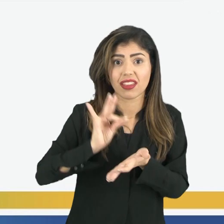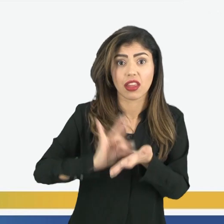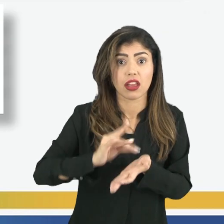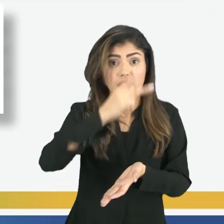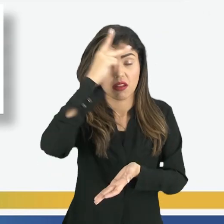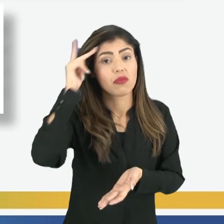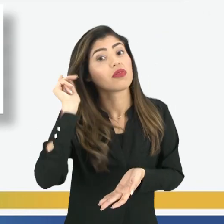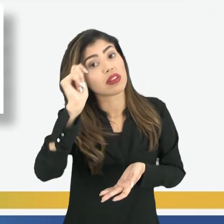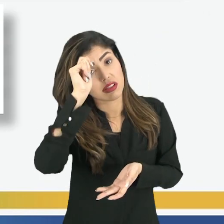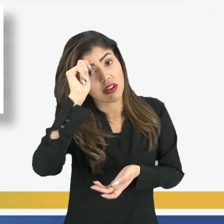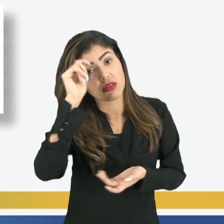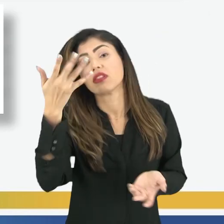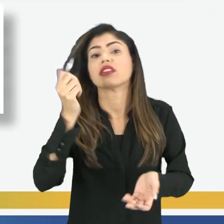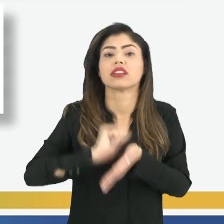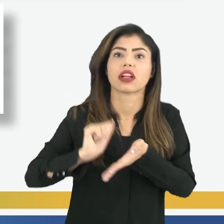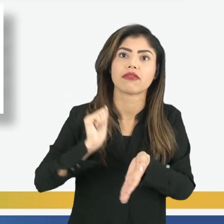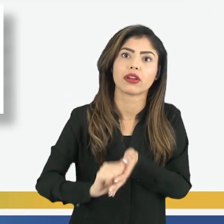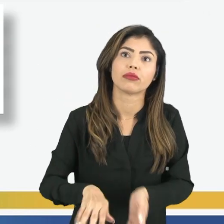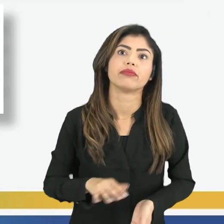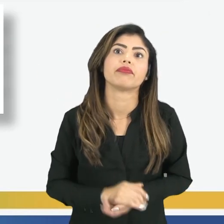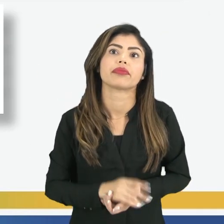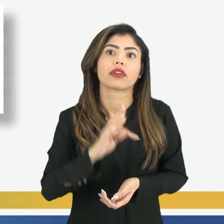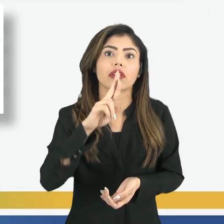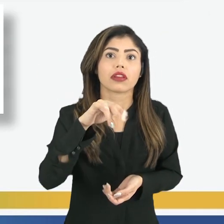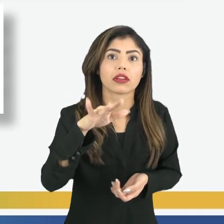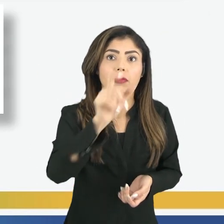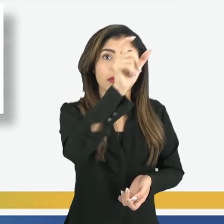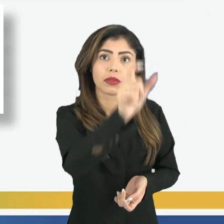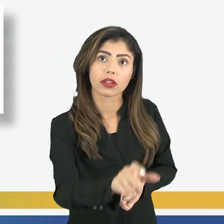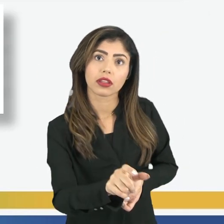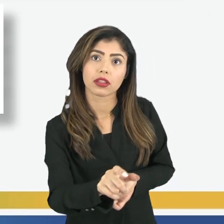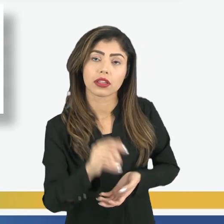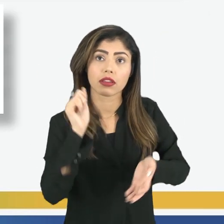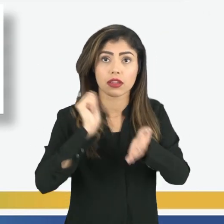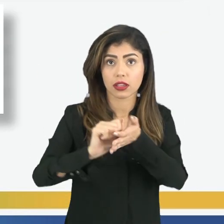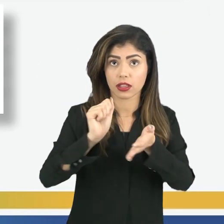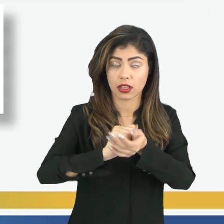autor. O testamento do personagem teria sido